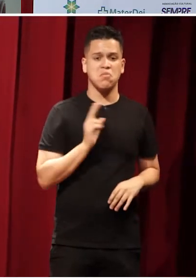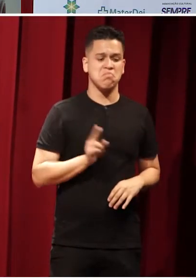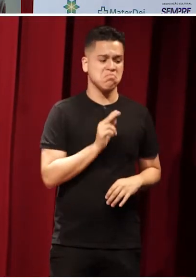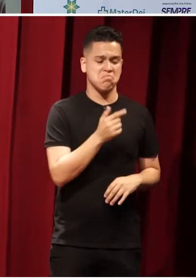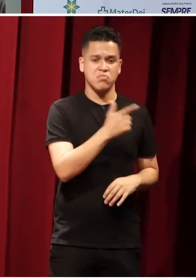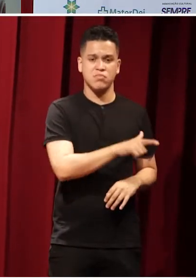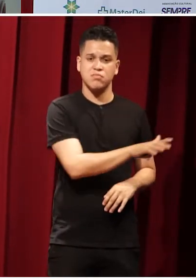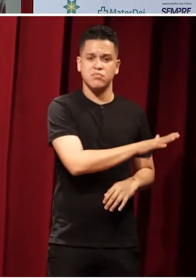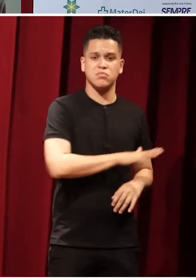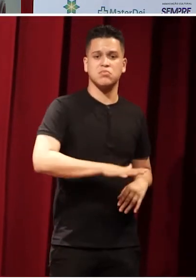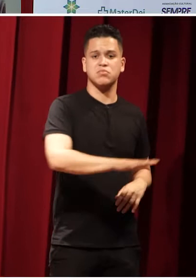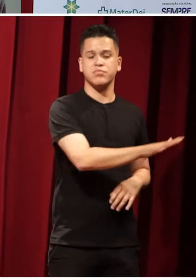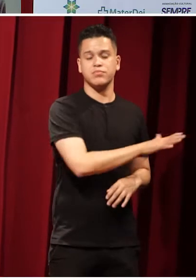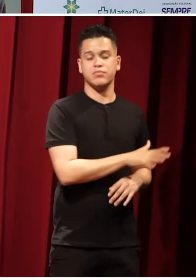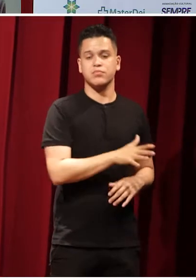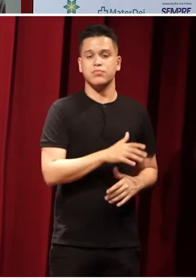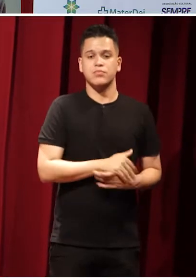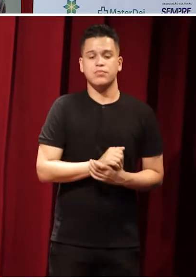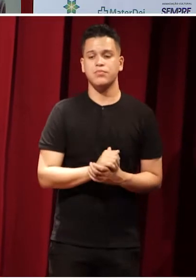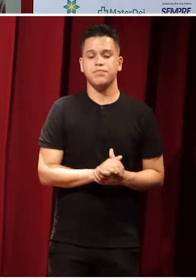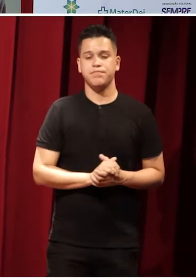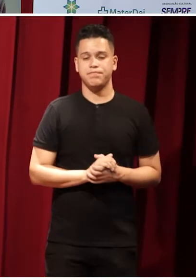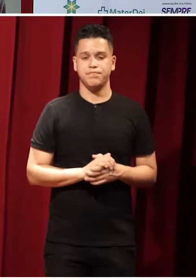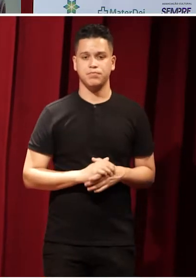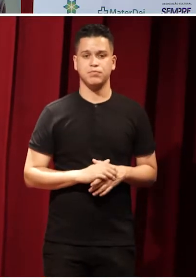abandonadas. Então,